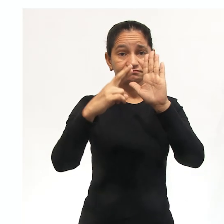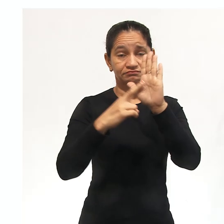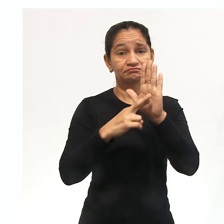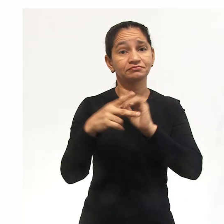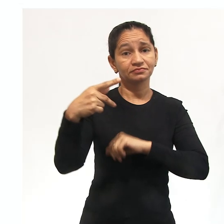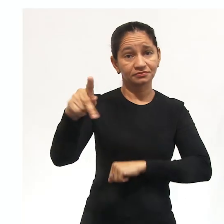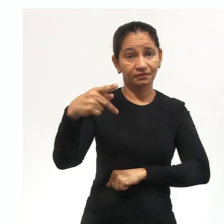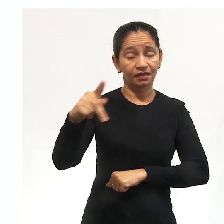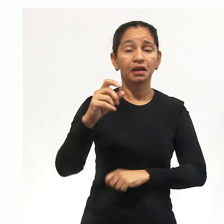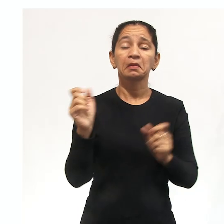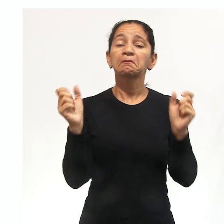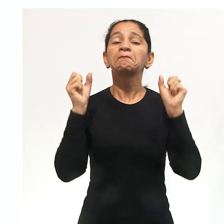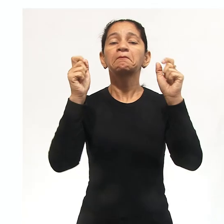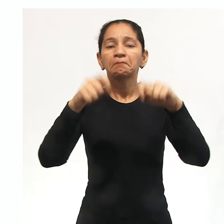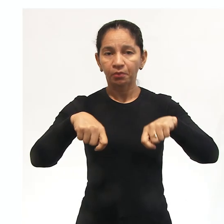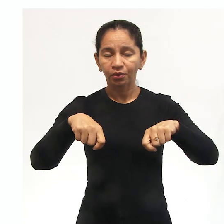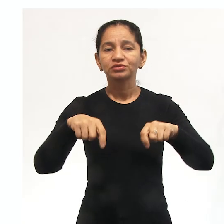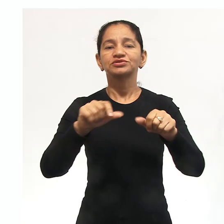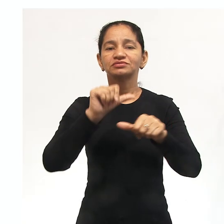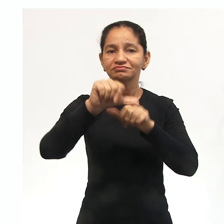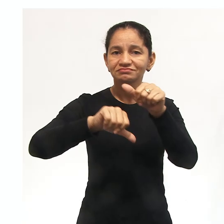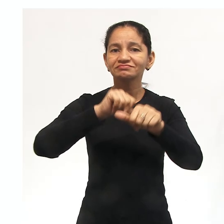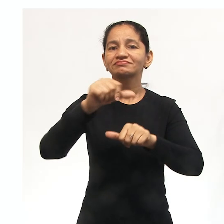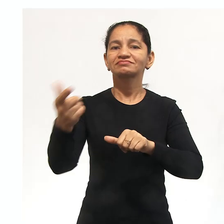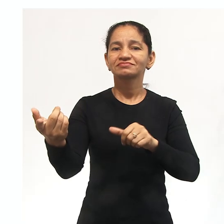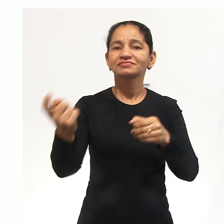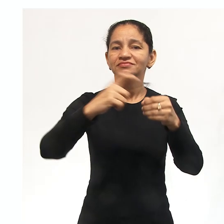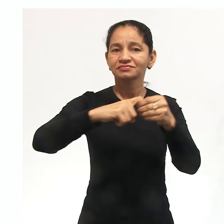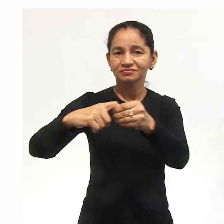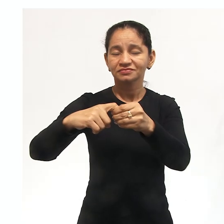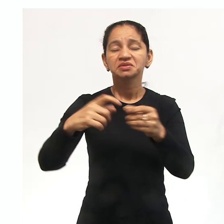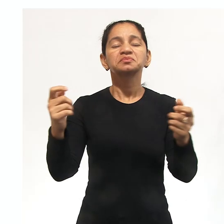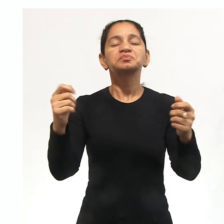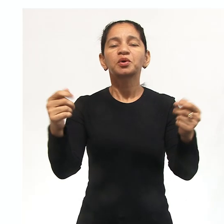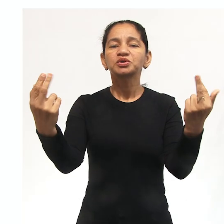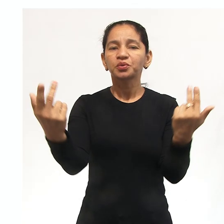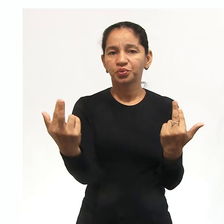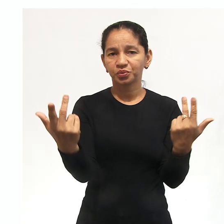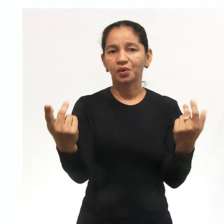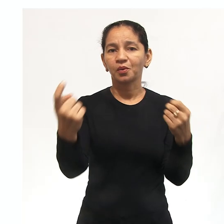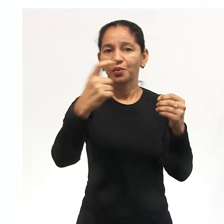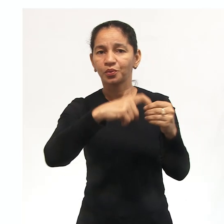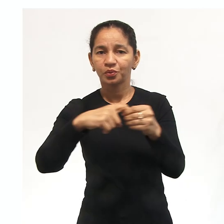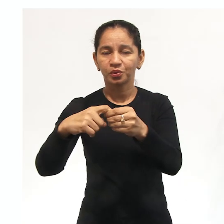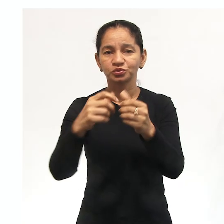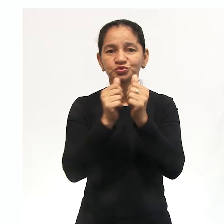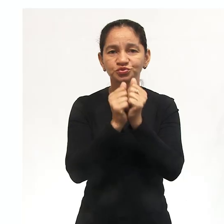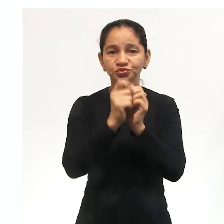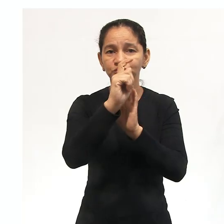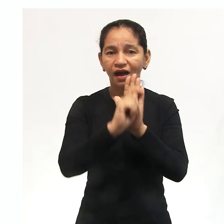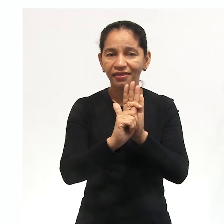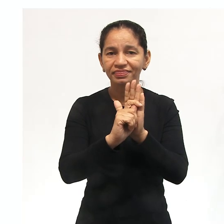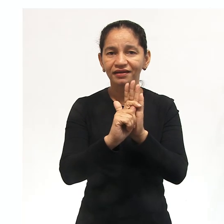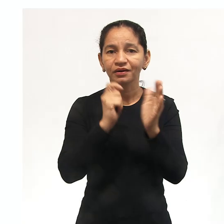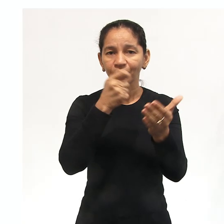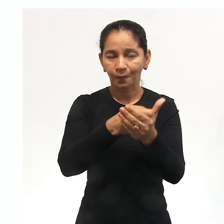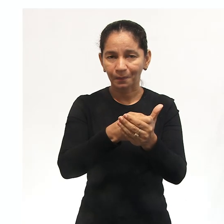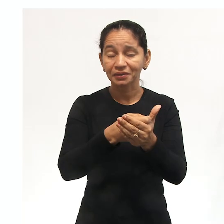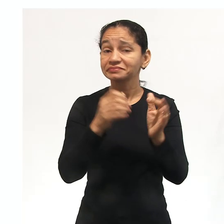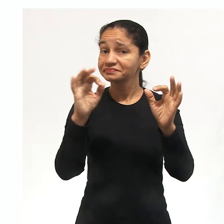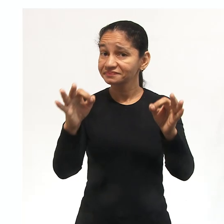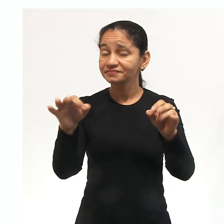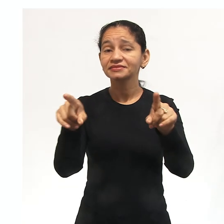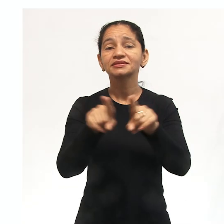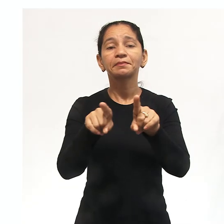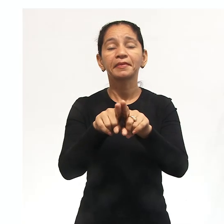o SRP, é possível que haja a adesão também à ata de registro de preço, tudo bem?